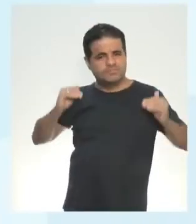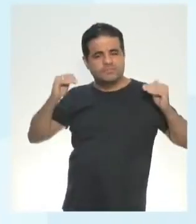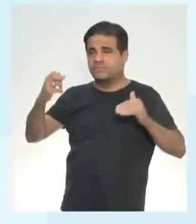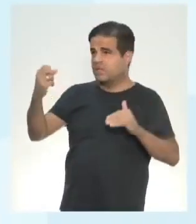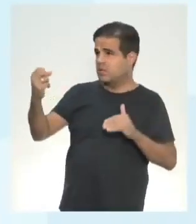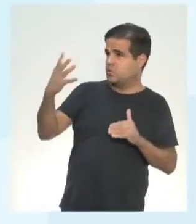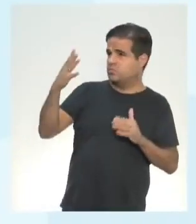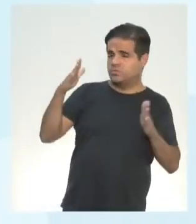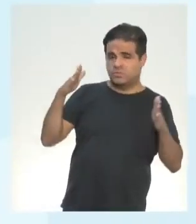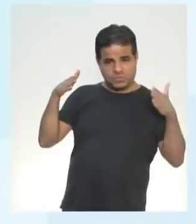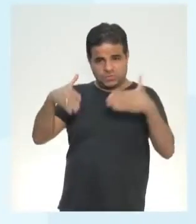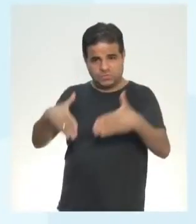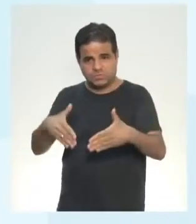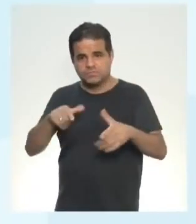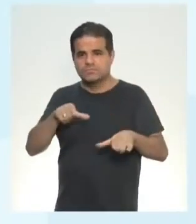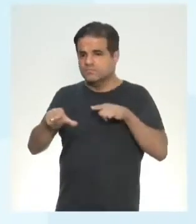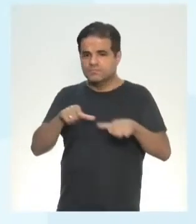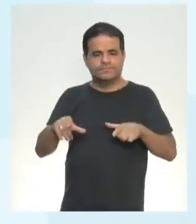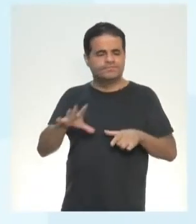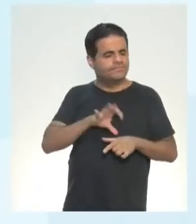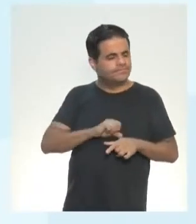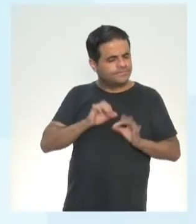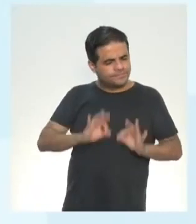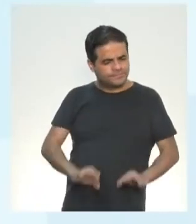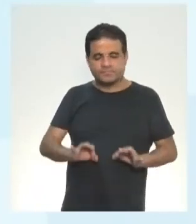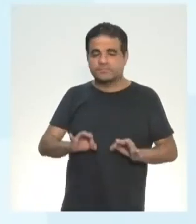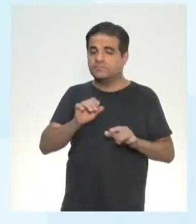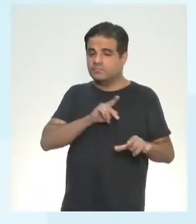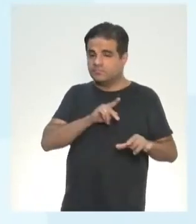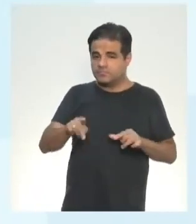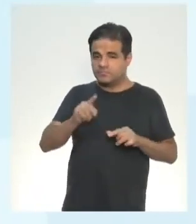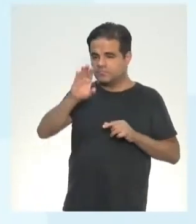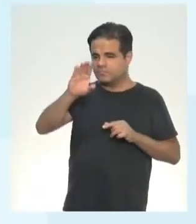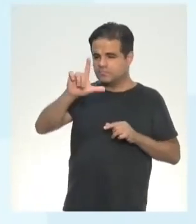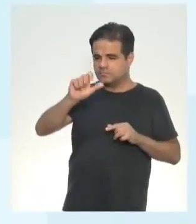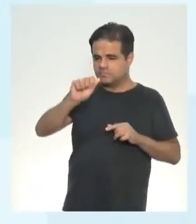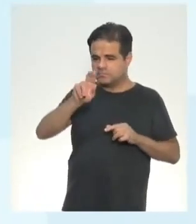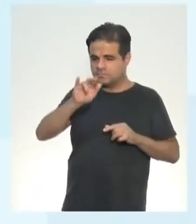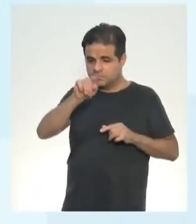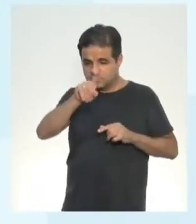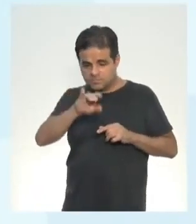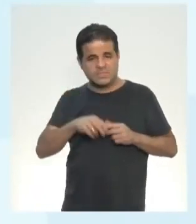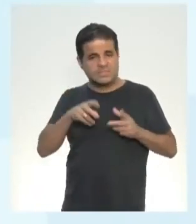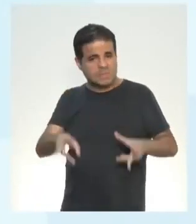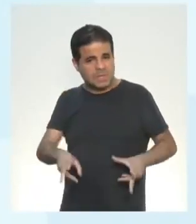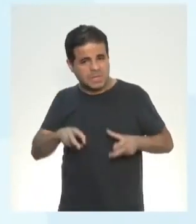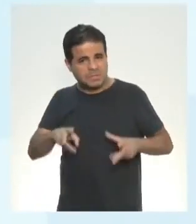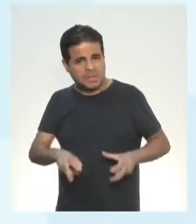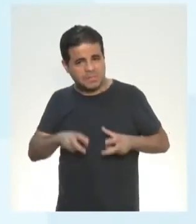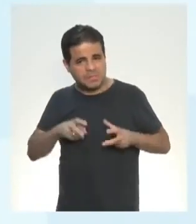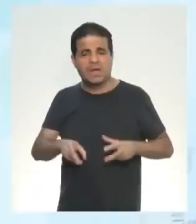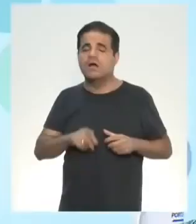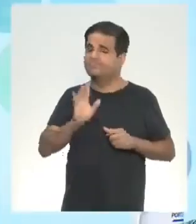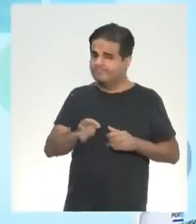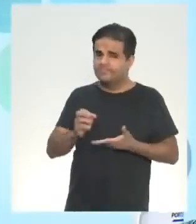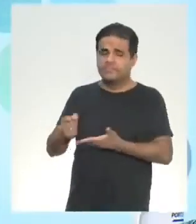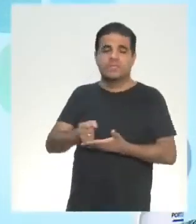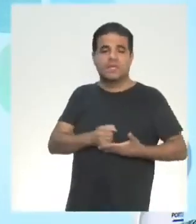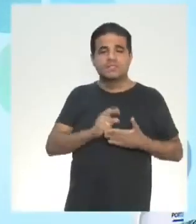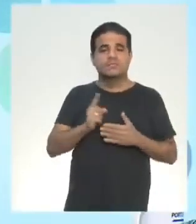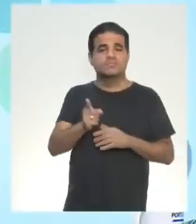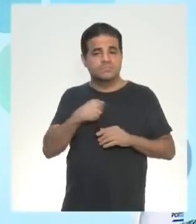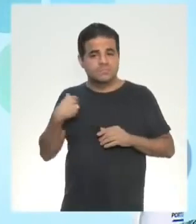luz foca no trabalho, amei, isso mesmo, o professor Cláudio, né, exploração da mão de obra. Então,